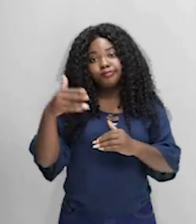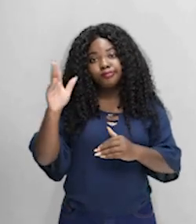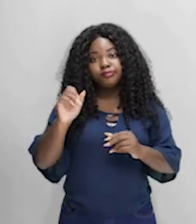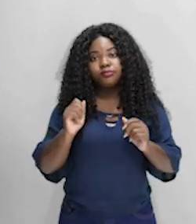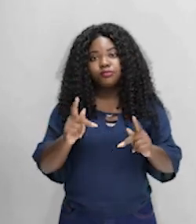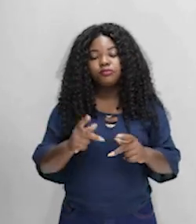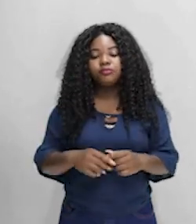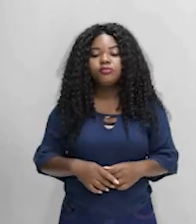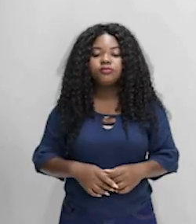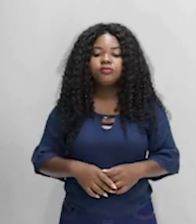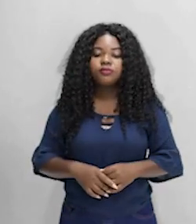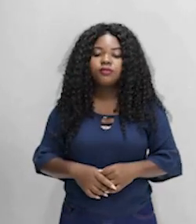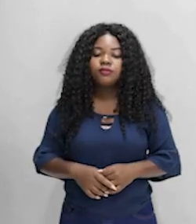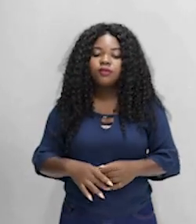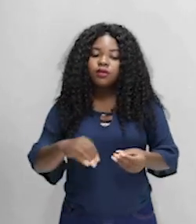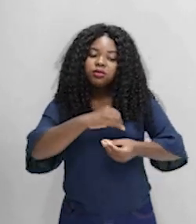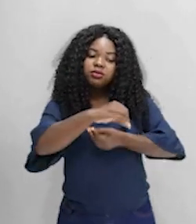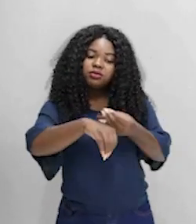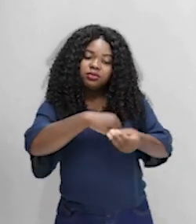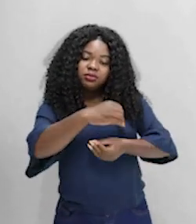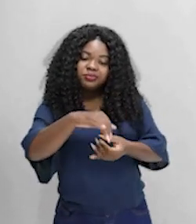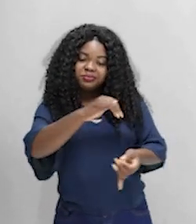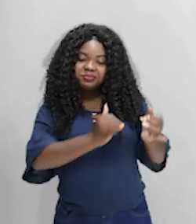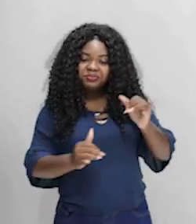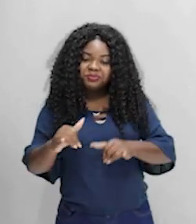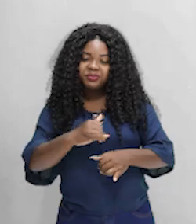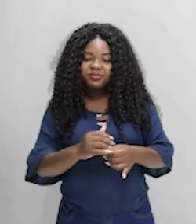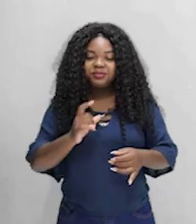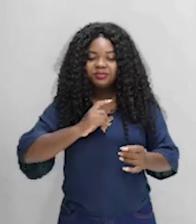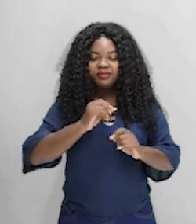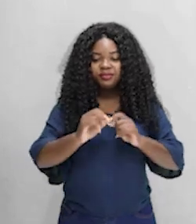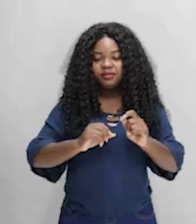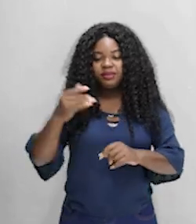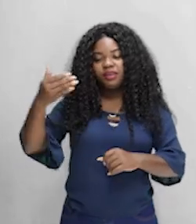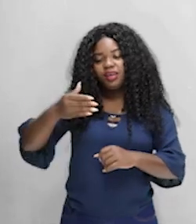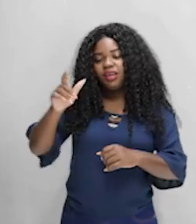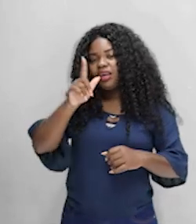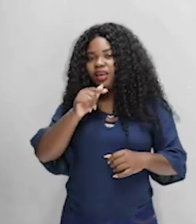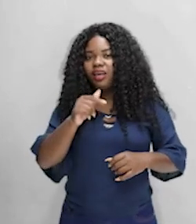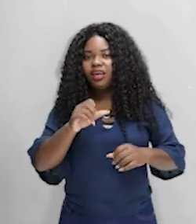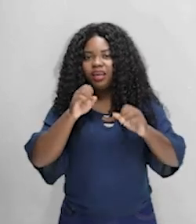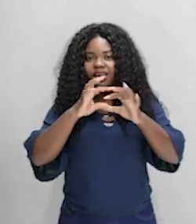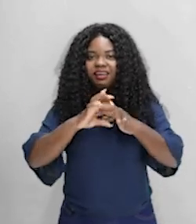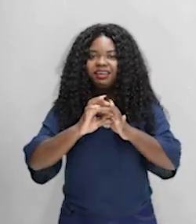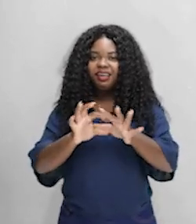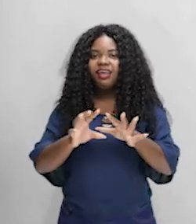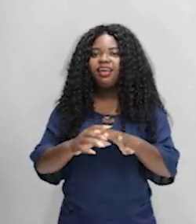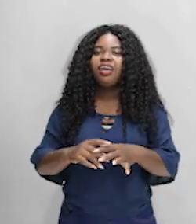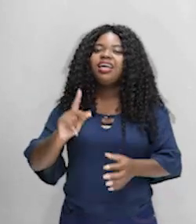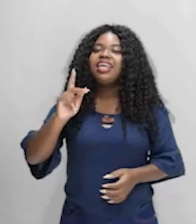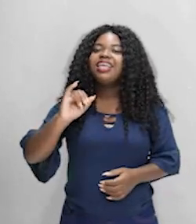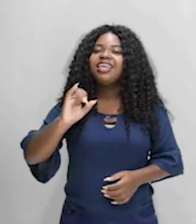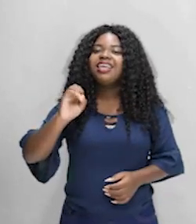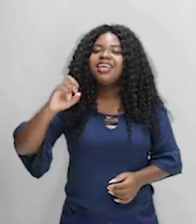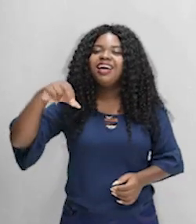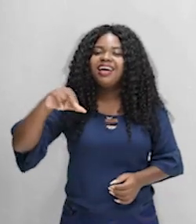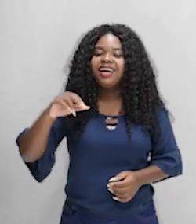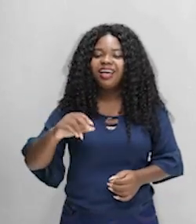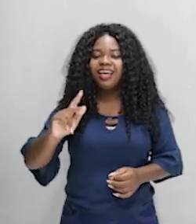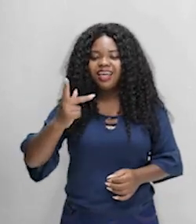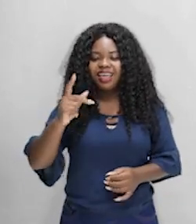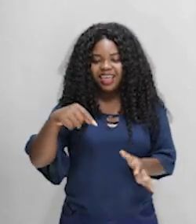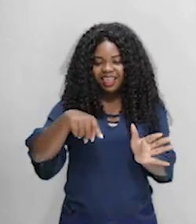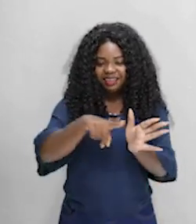ok? Então, são substâncias que, em presença de água, estará liberando íons OH-, tornando o